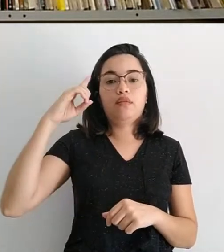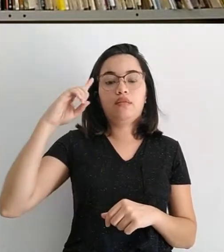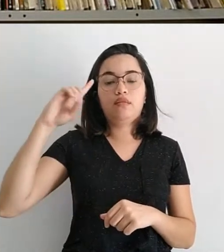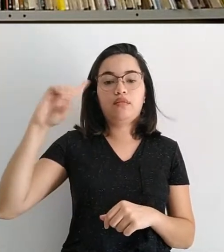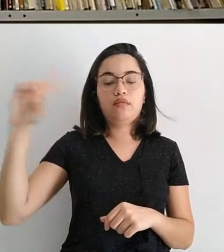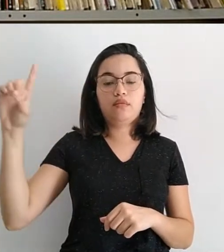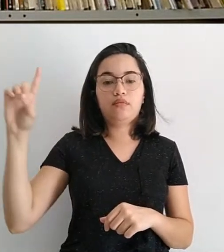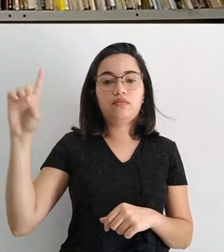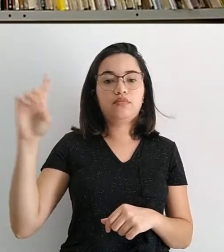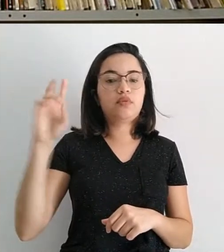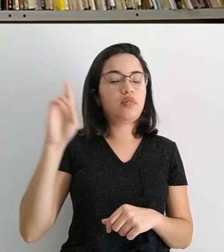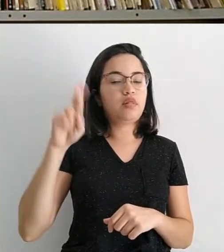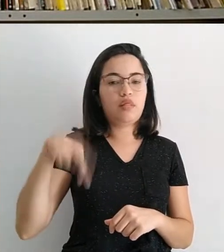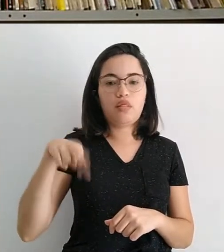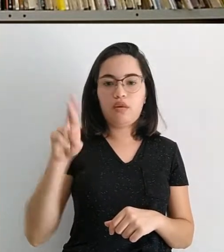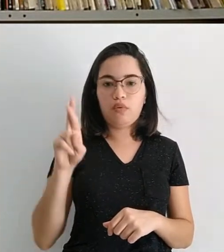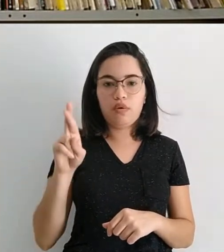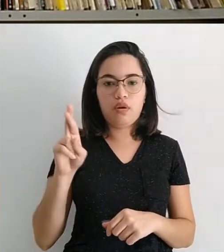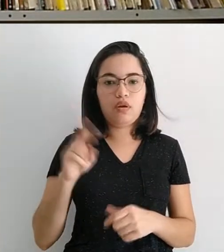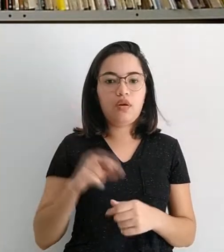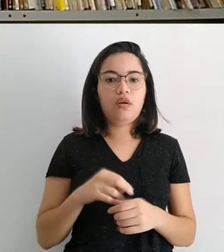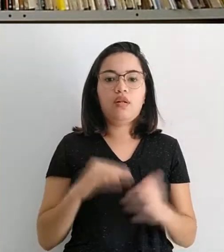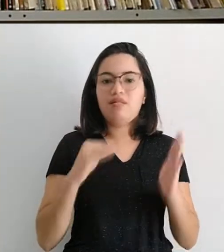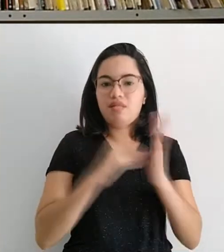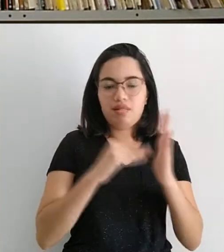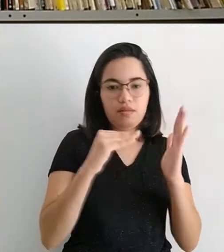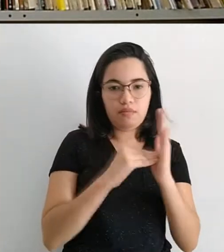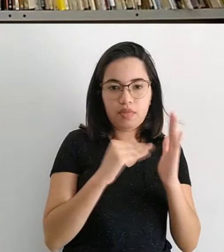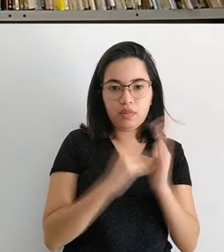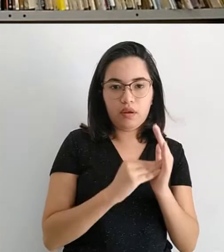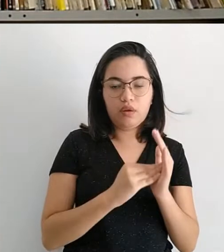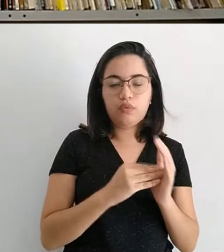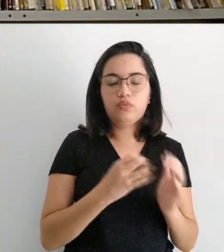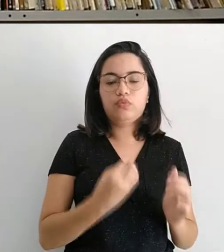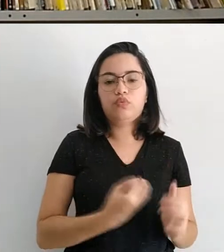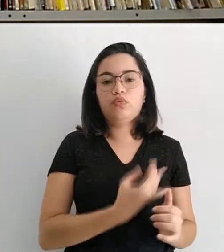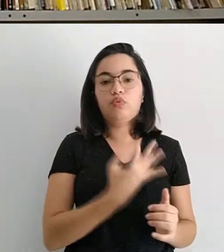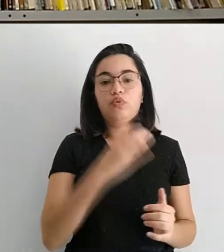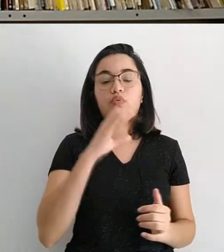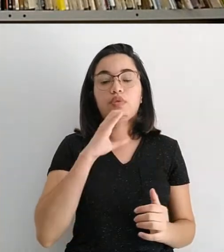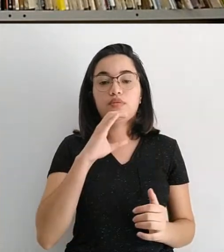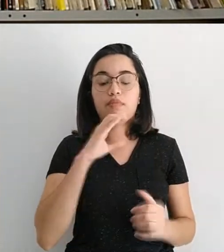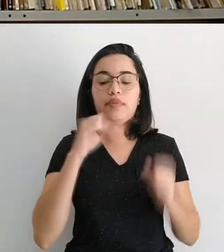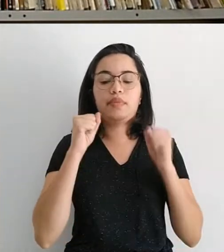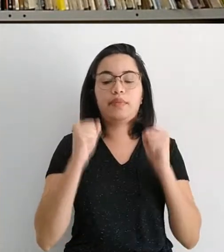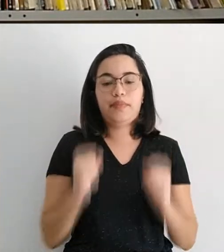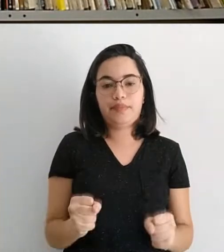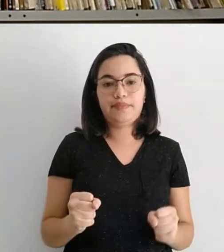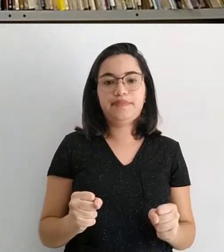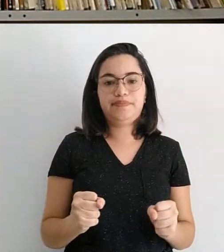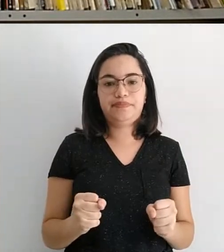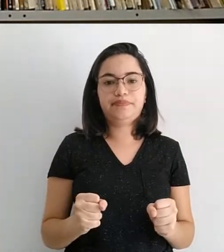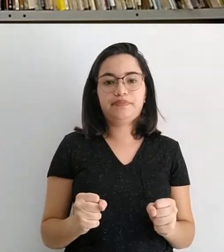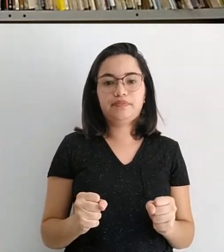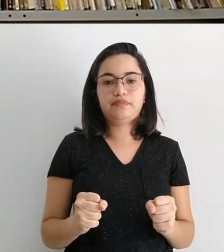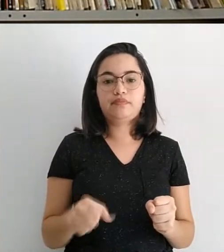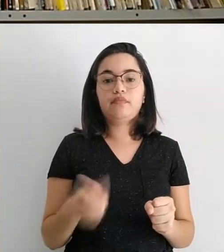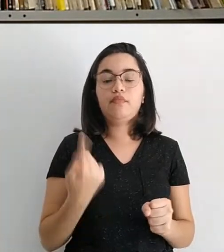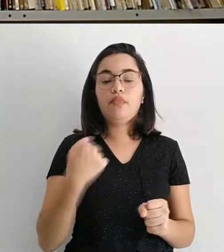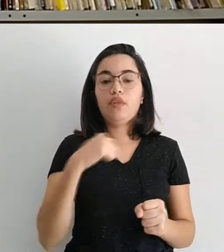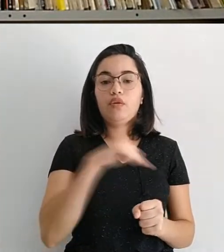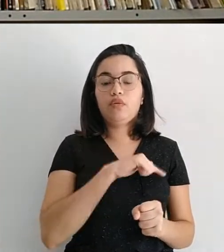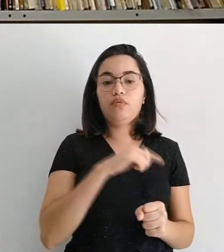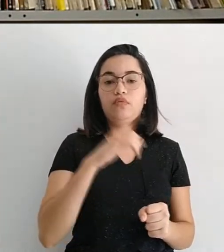Deus, ele não é limitado quanto ao seu conhecimento e poder.